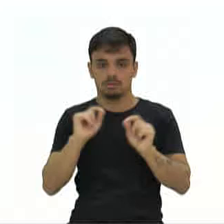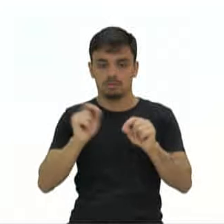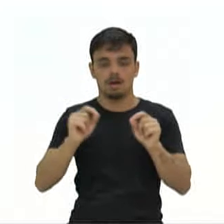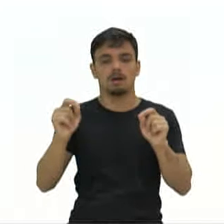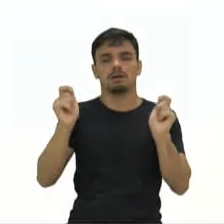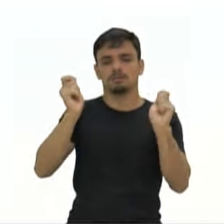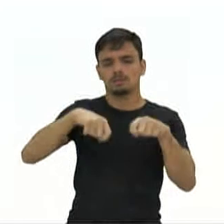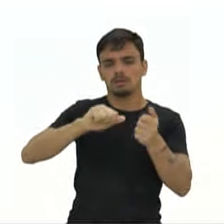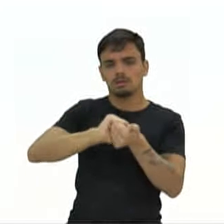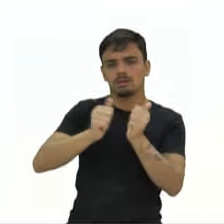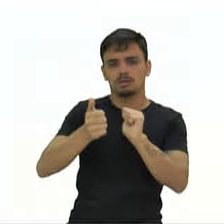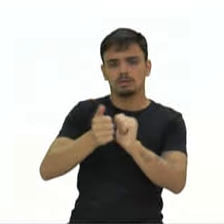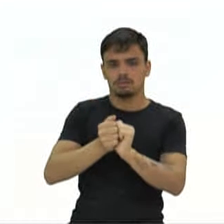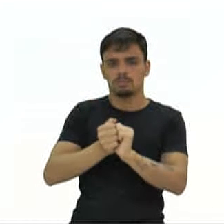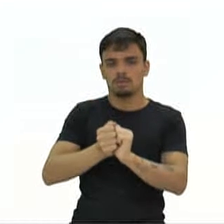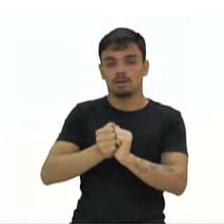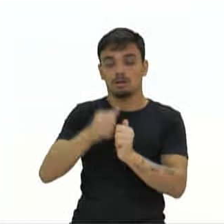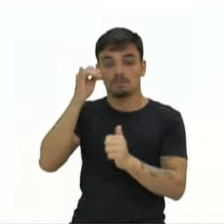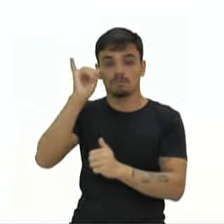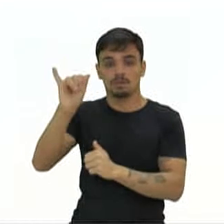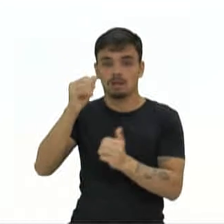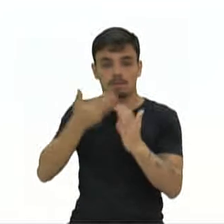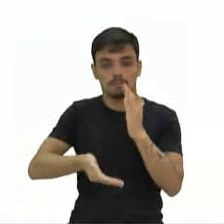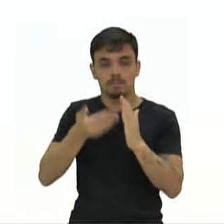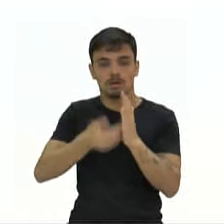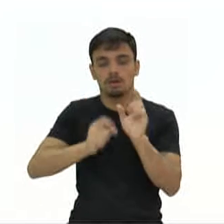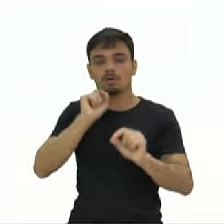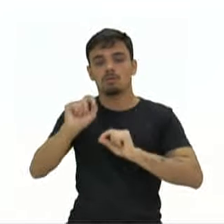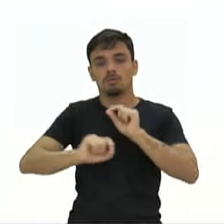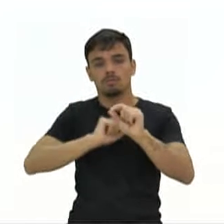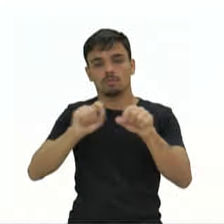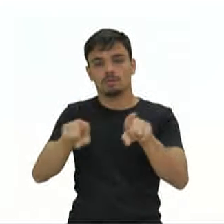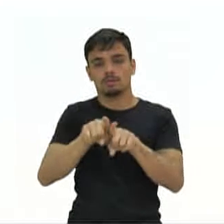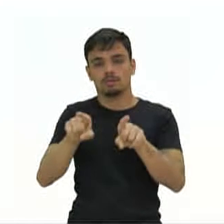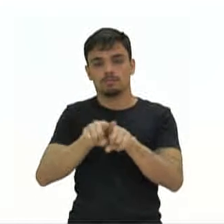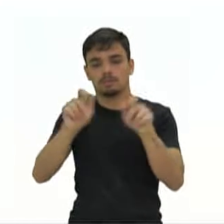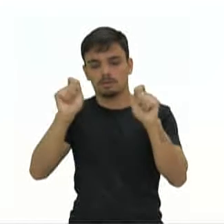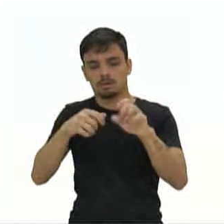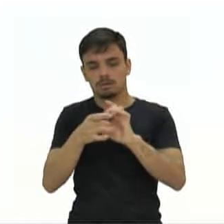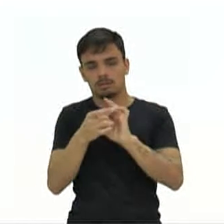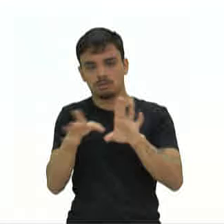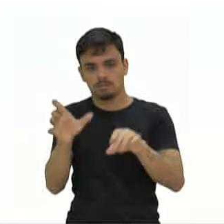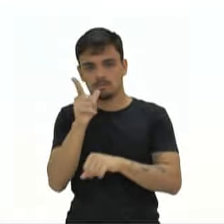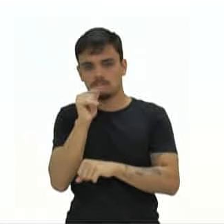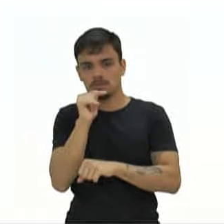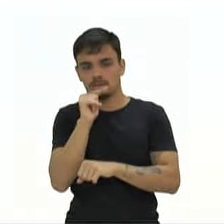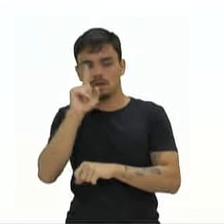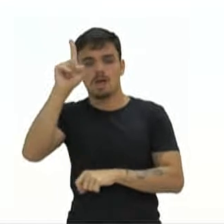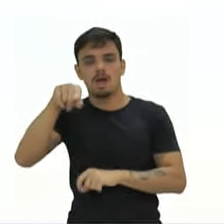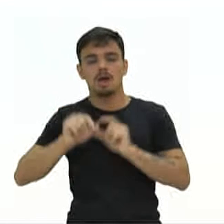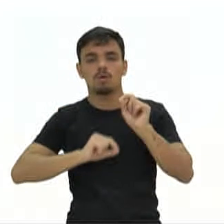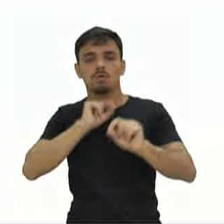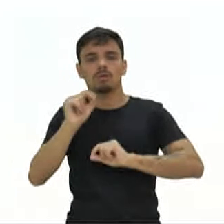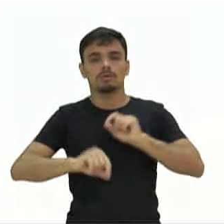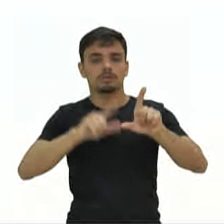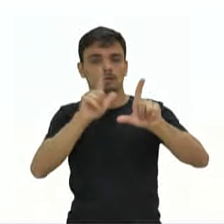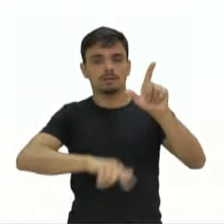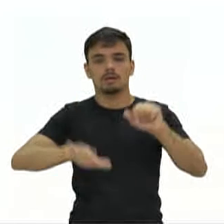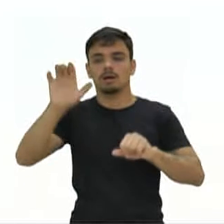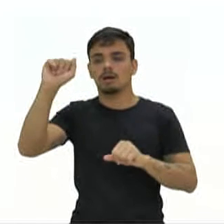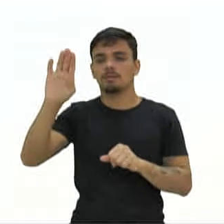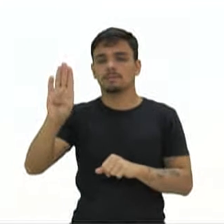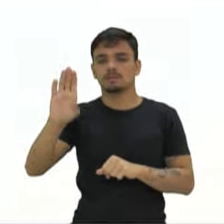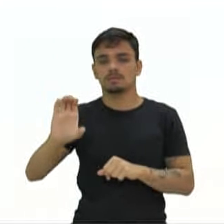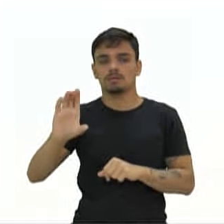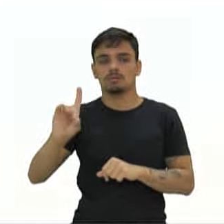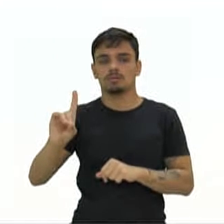prevenir a escassez, considerando a disponibilidade de água, seria A, B, C ou